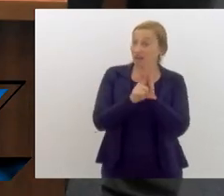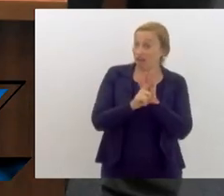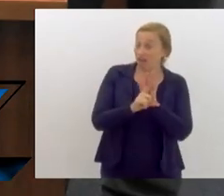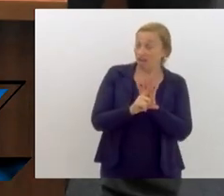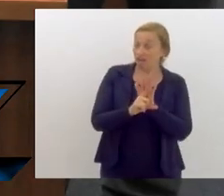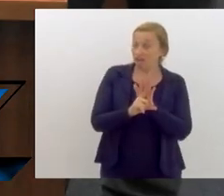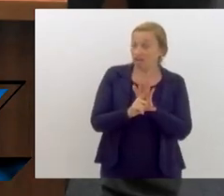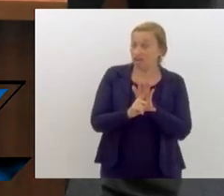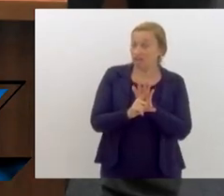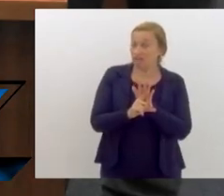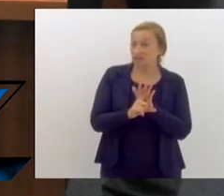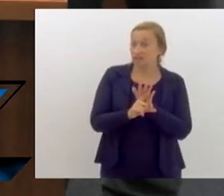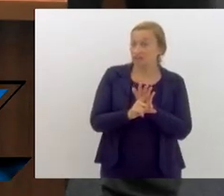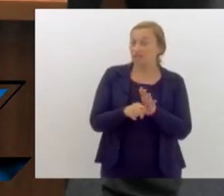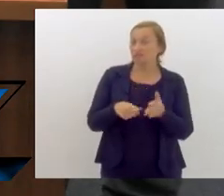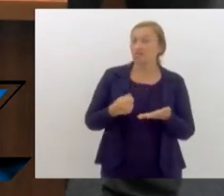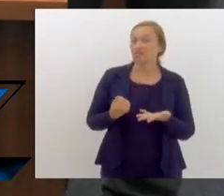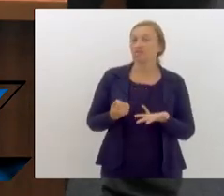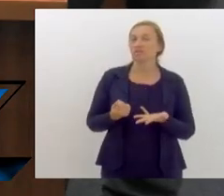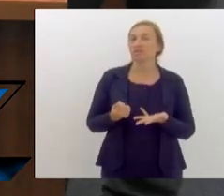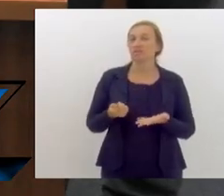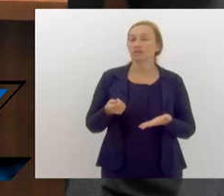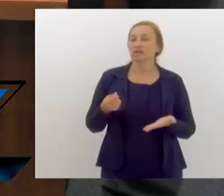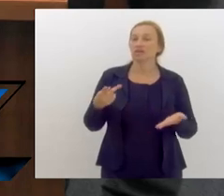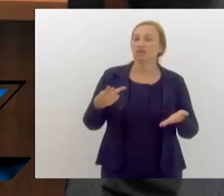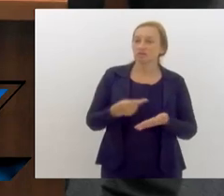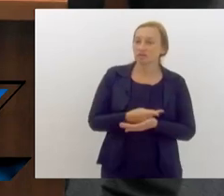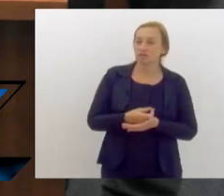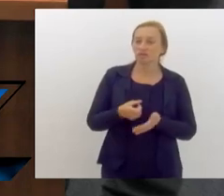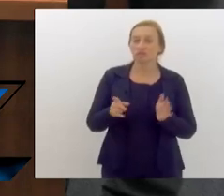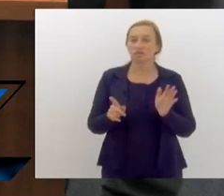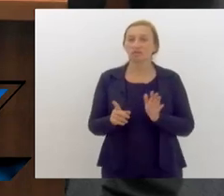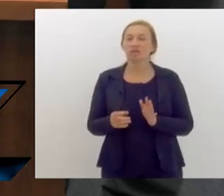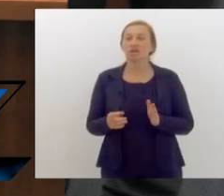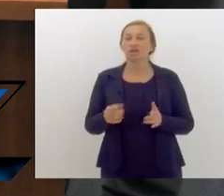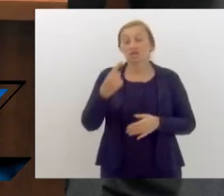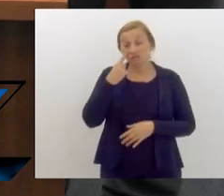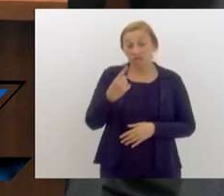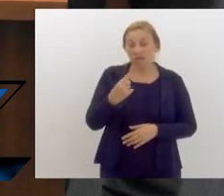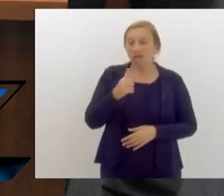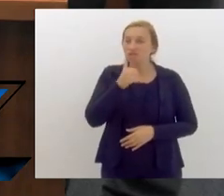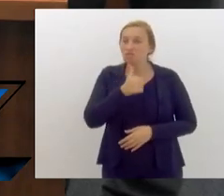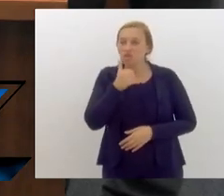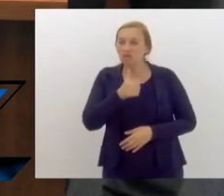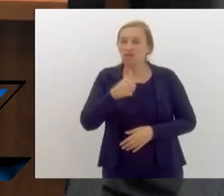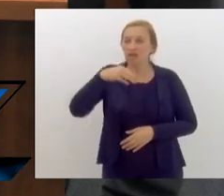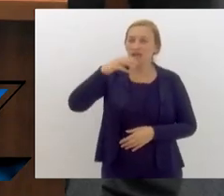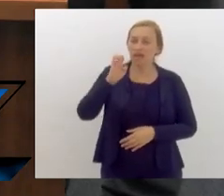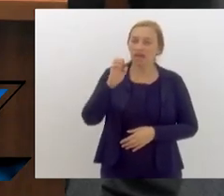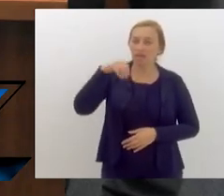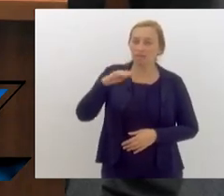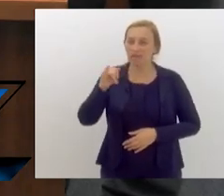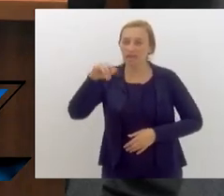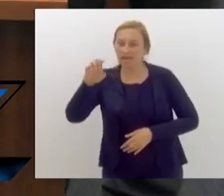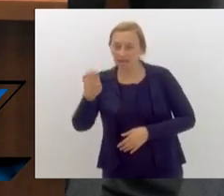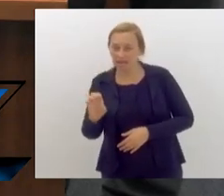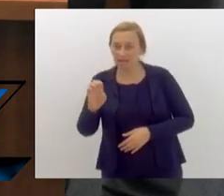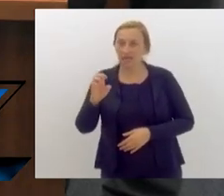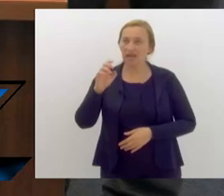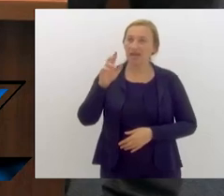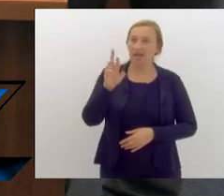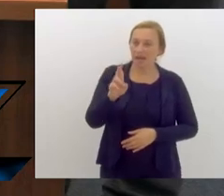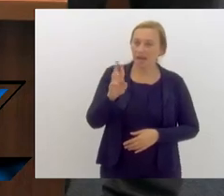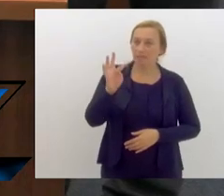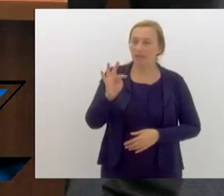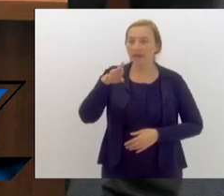aplica no cotidiano né a gente viu o caso das meninas Emily Rebeca em Caxias que